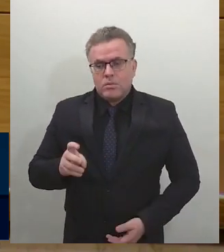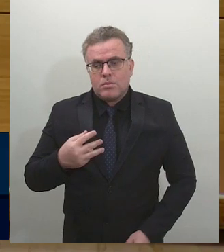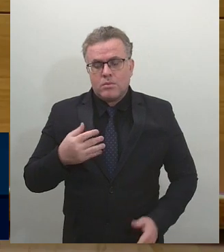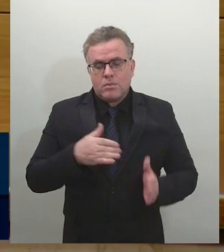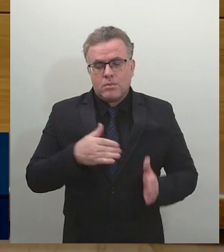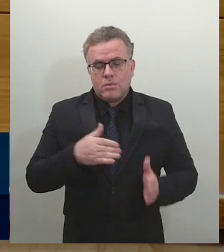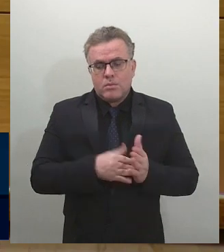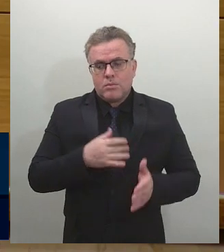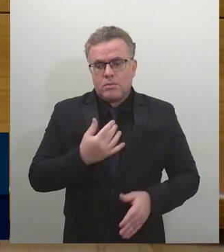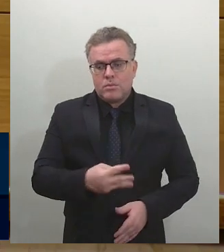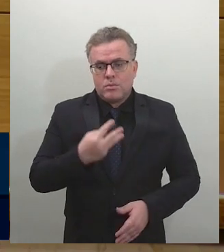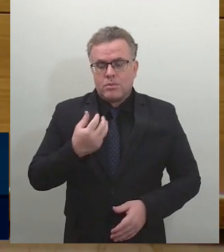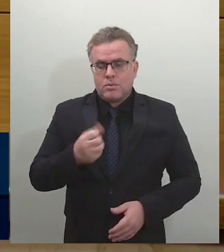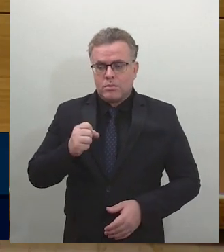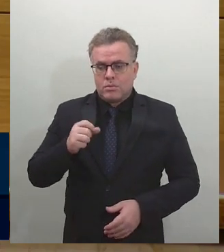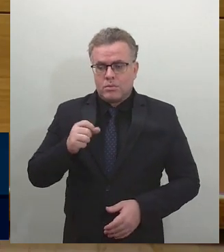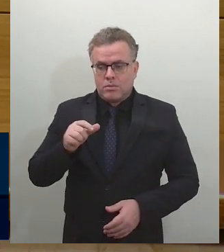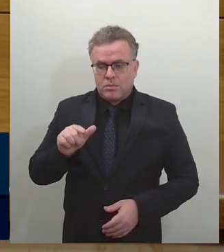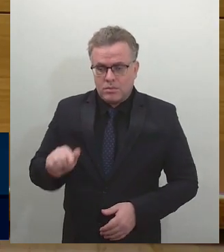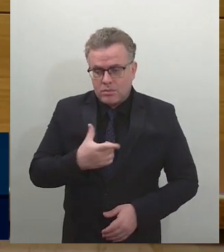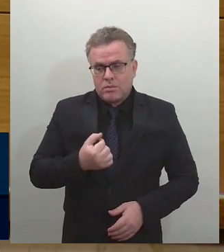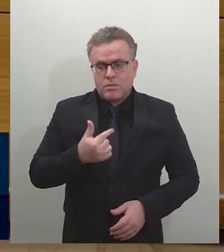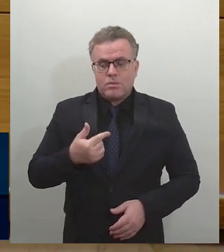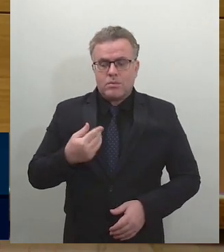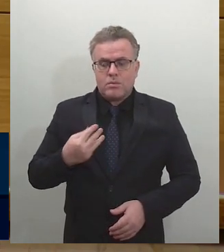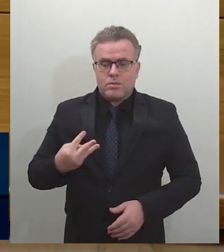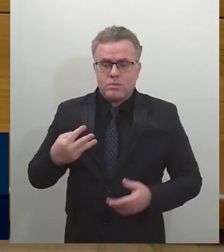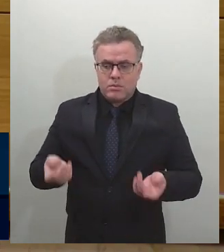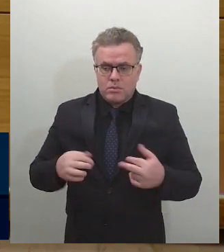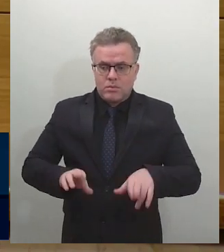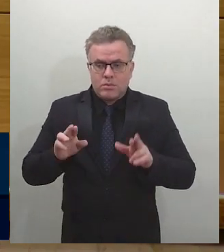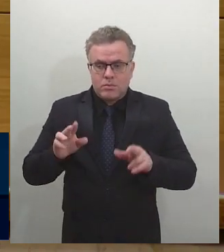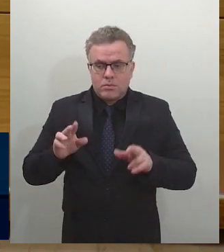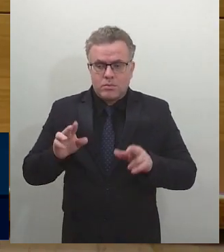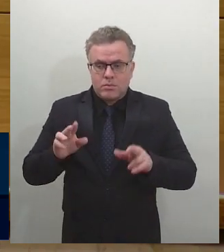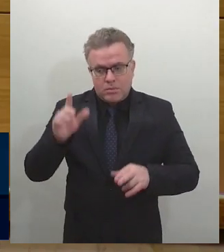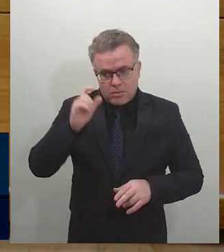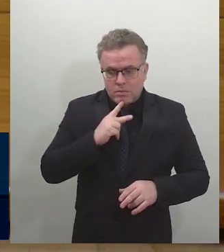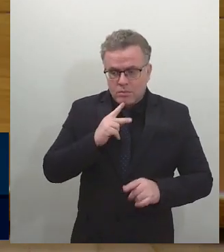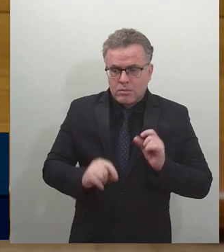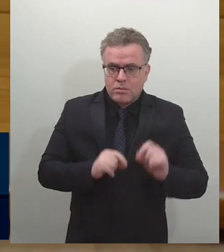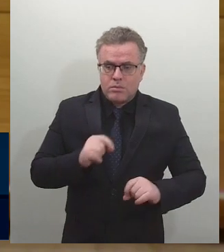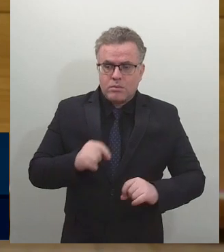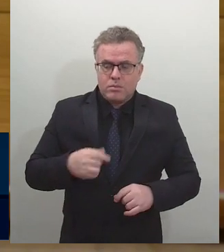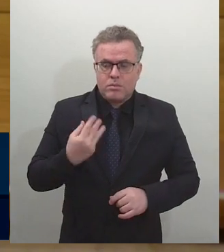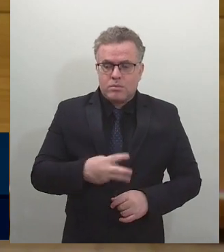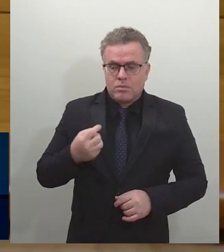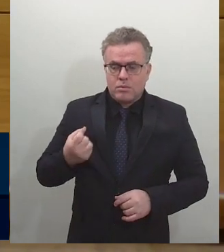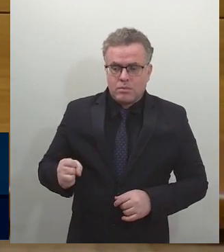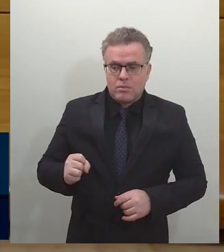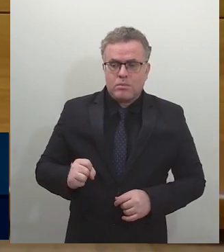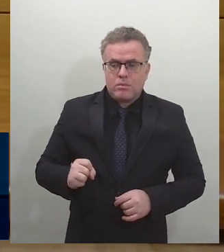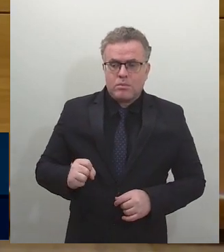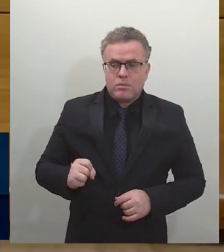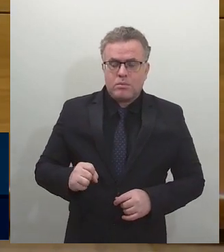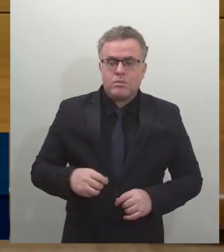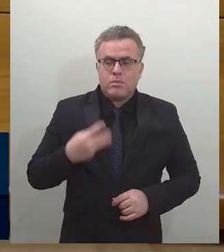385/387/2023, deputado Luciano Pimentel. Indicação 388, indicação deputado Pato Maravilha.